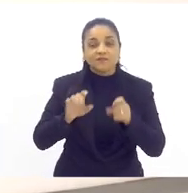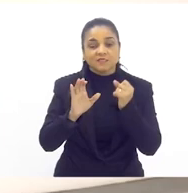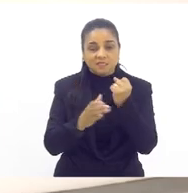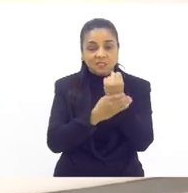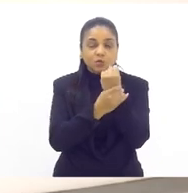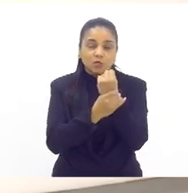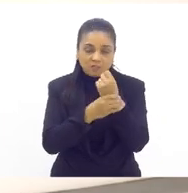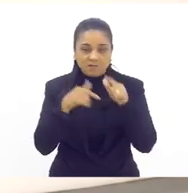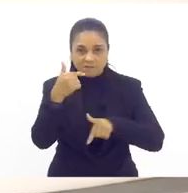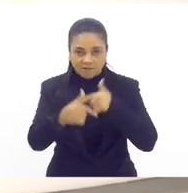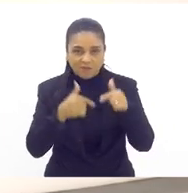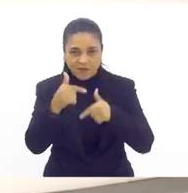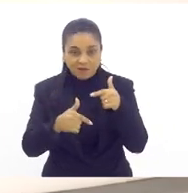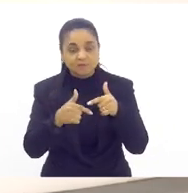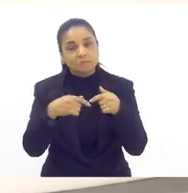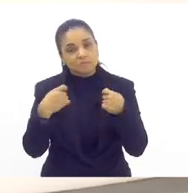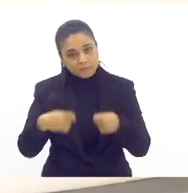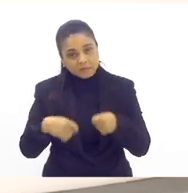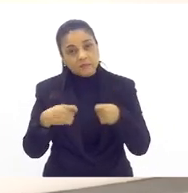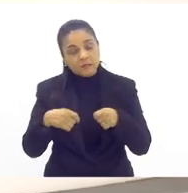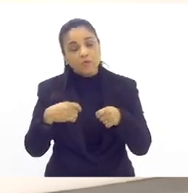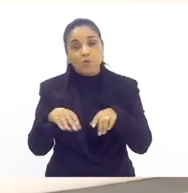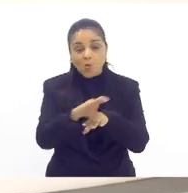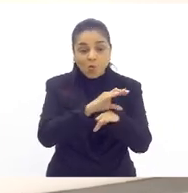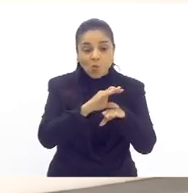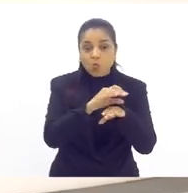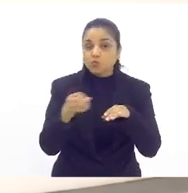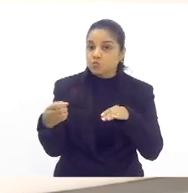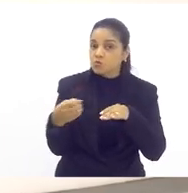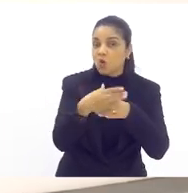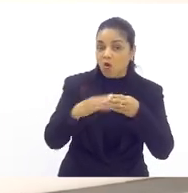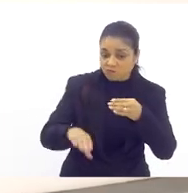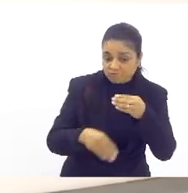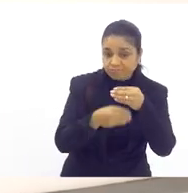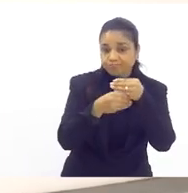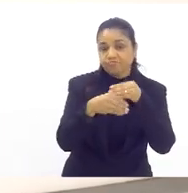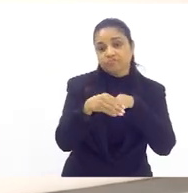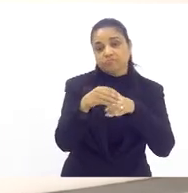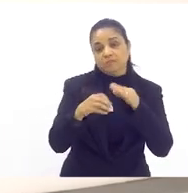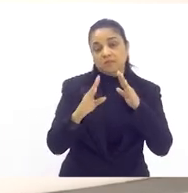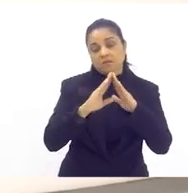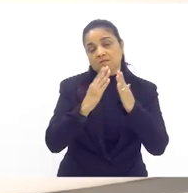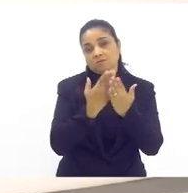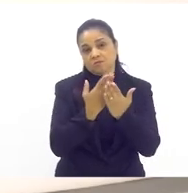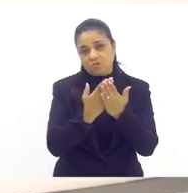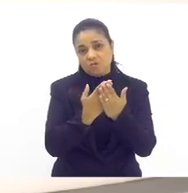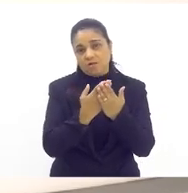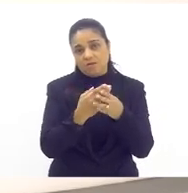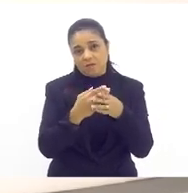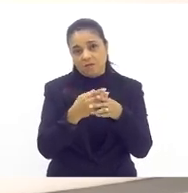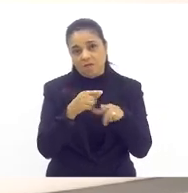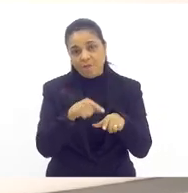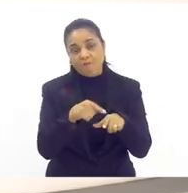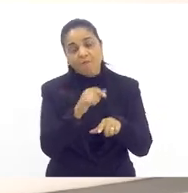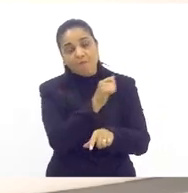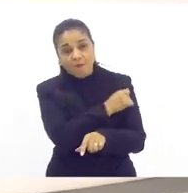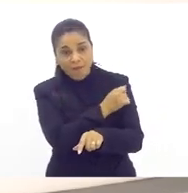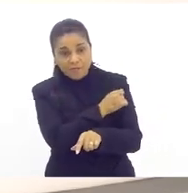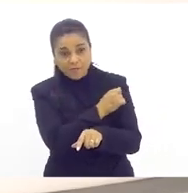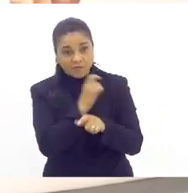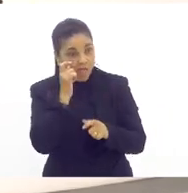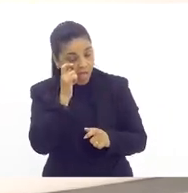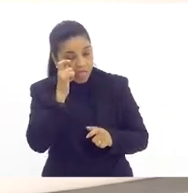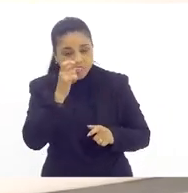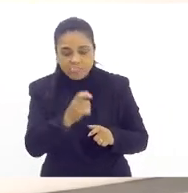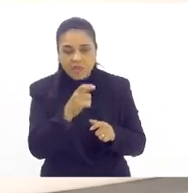atualizar a escola né para um novo mercado de trabalho então isso também é uma forma de reter os alunos né e inserir